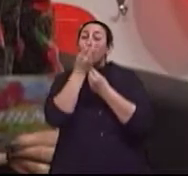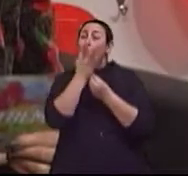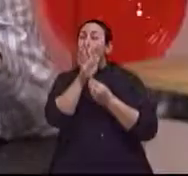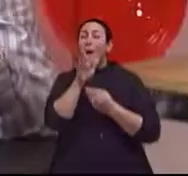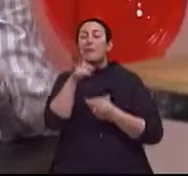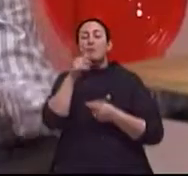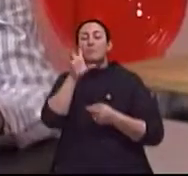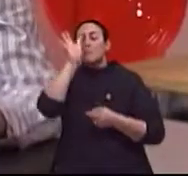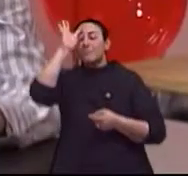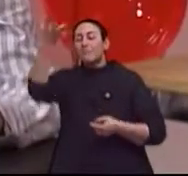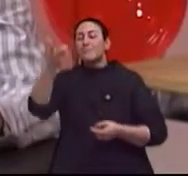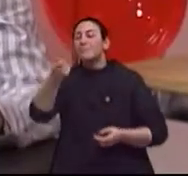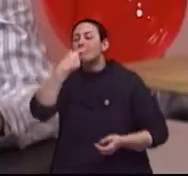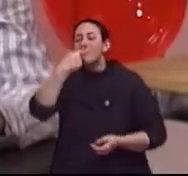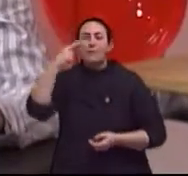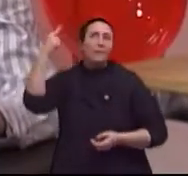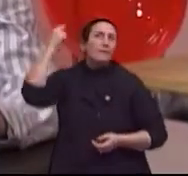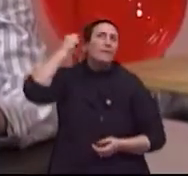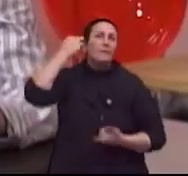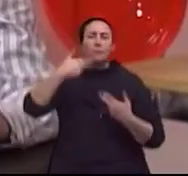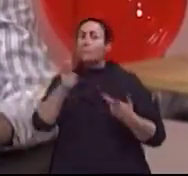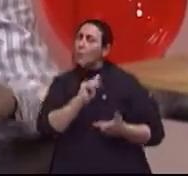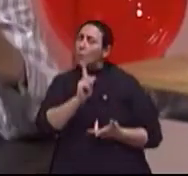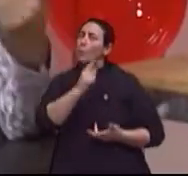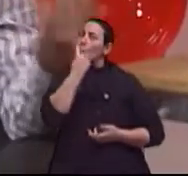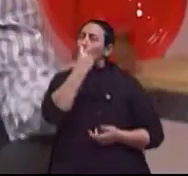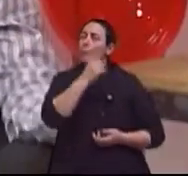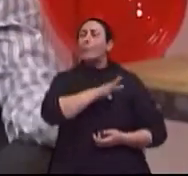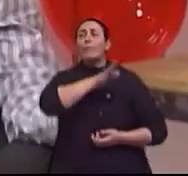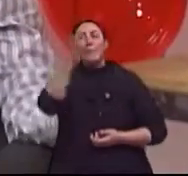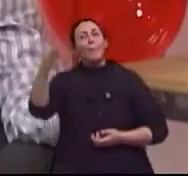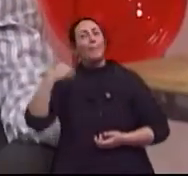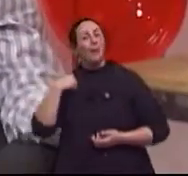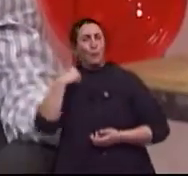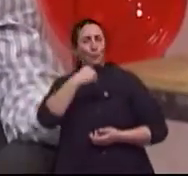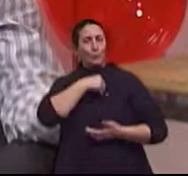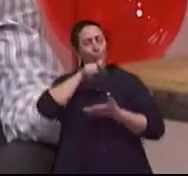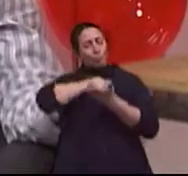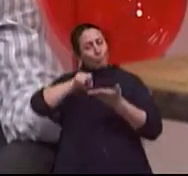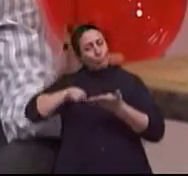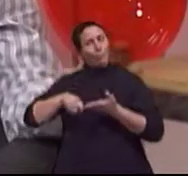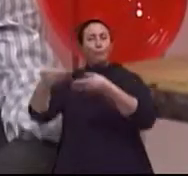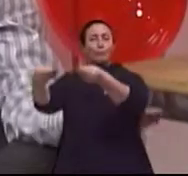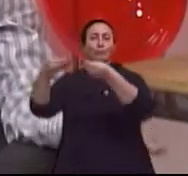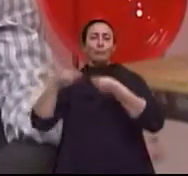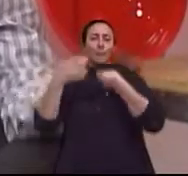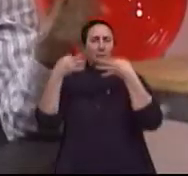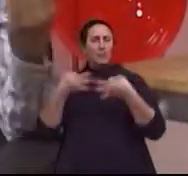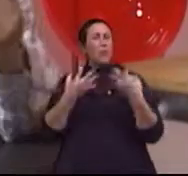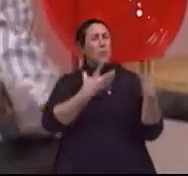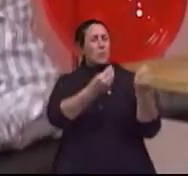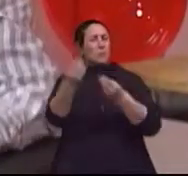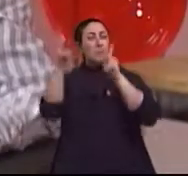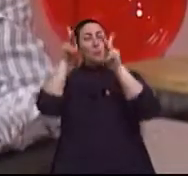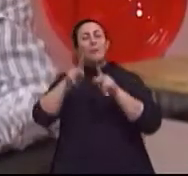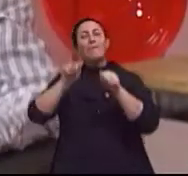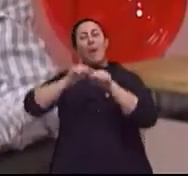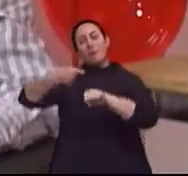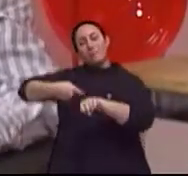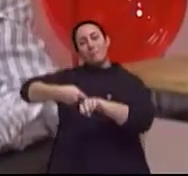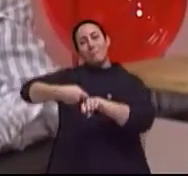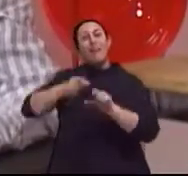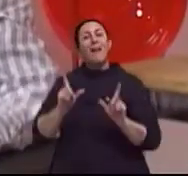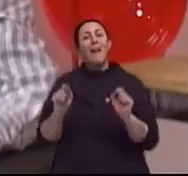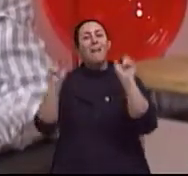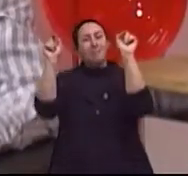de fazer qualquer automedicação. Certo. Né? Uhum. Pessoas que passam, por exemplo, por quimioterapia, dia, muitas vezes, também tem